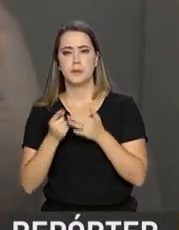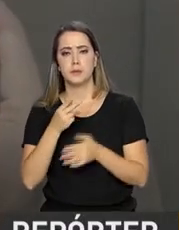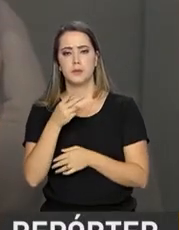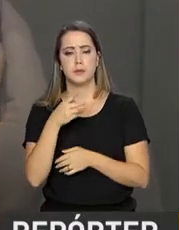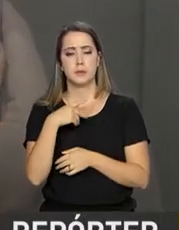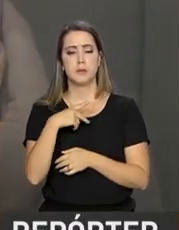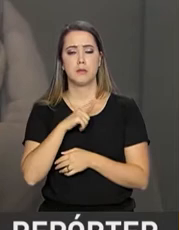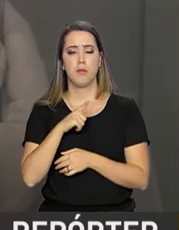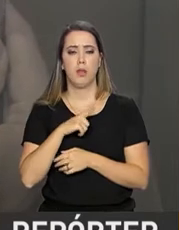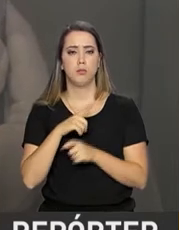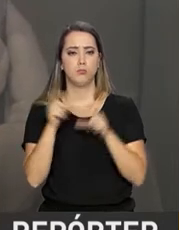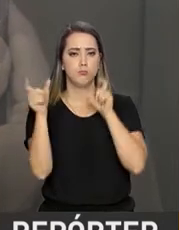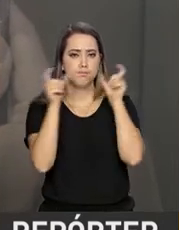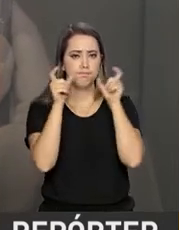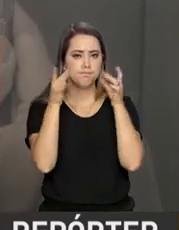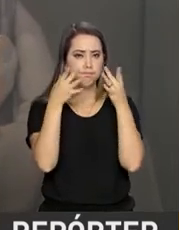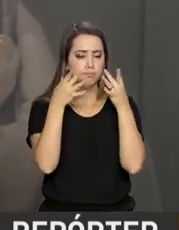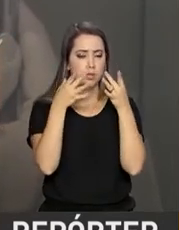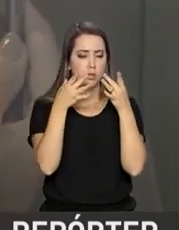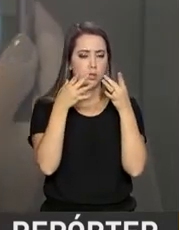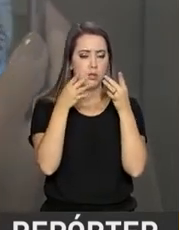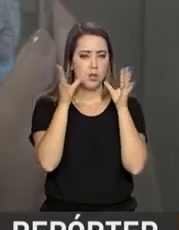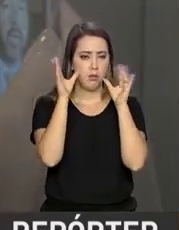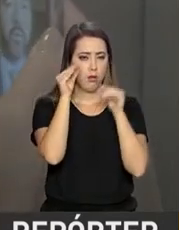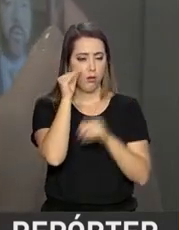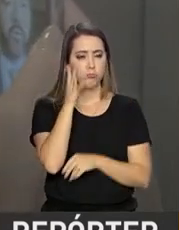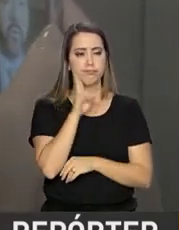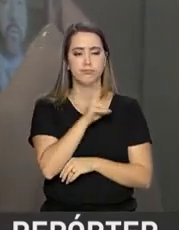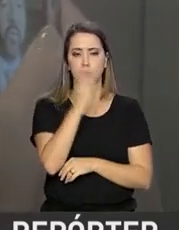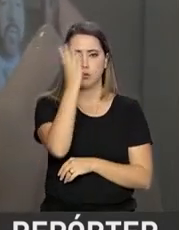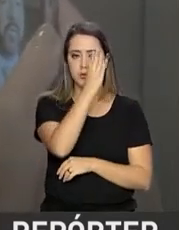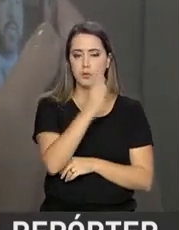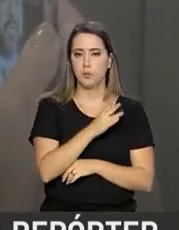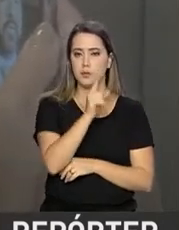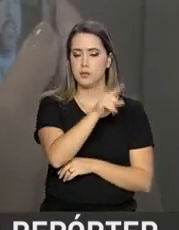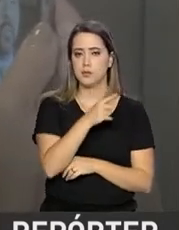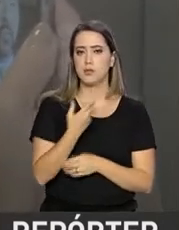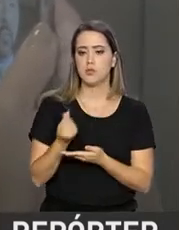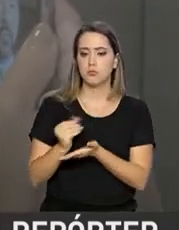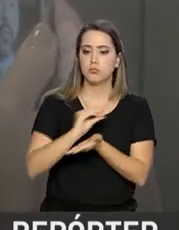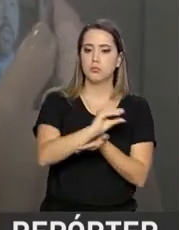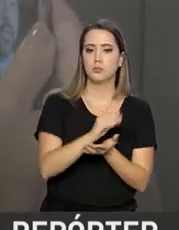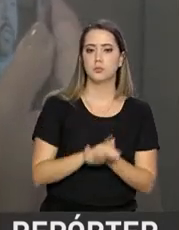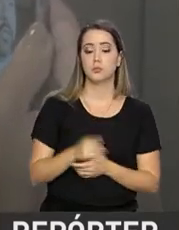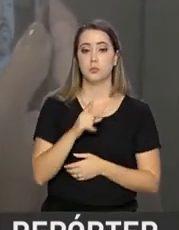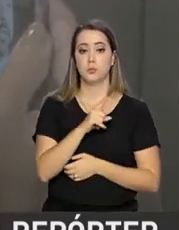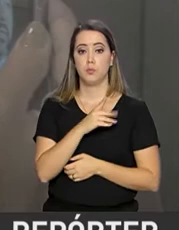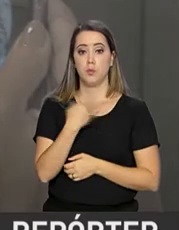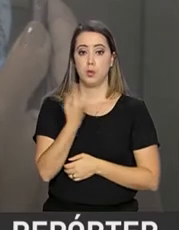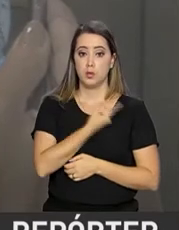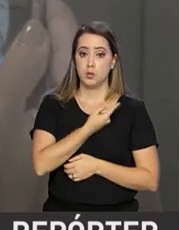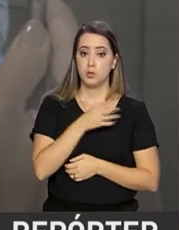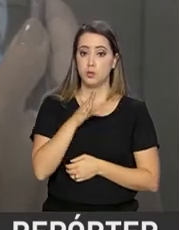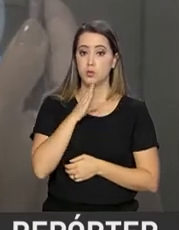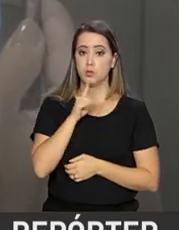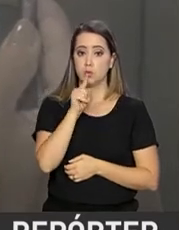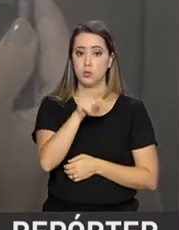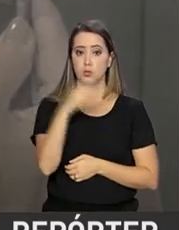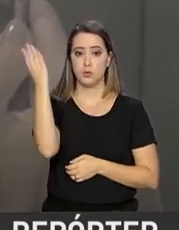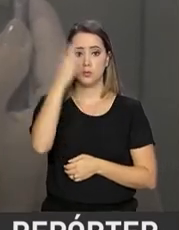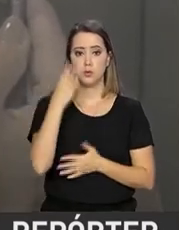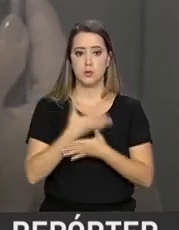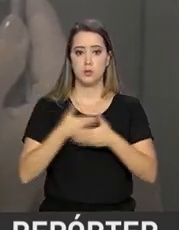um reconhecimento de que o brasil avançou enormemente nos últimos meses melhorou a situação econômica do país